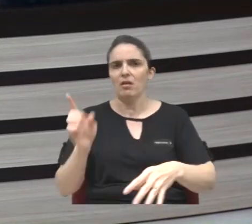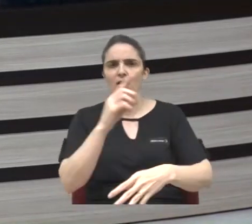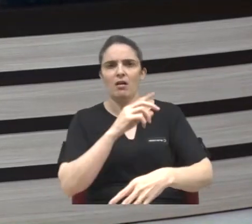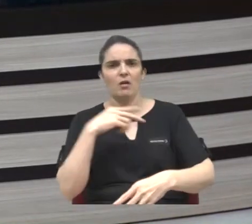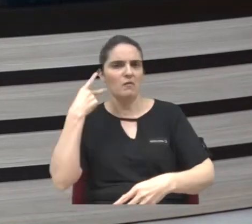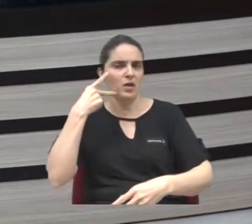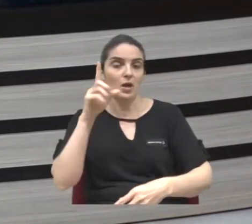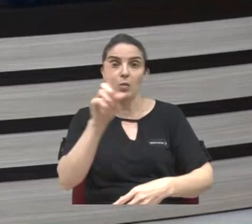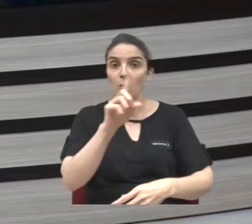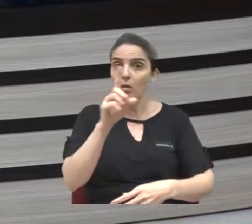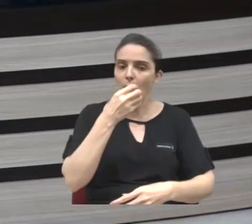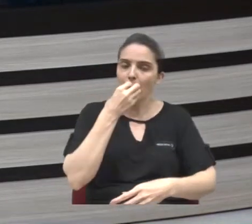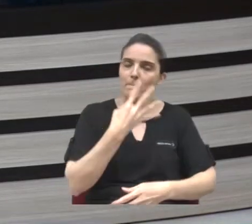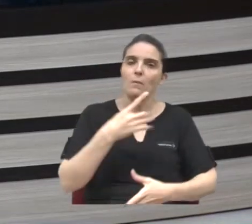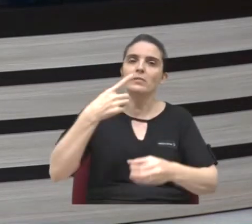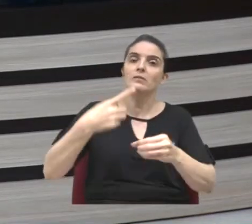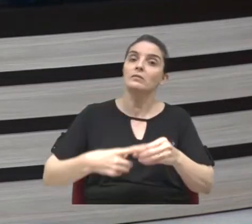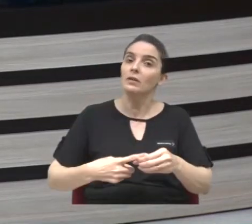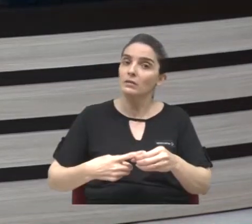a população que nos elegeu.